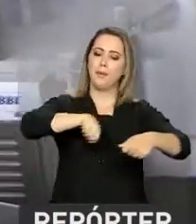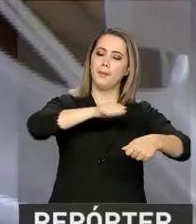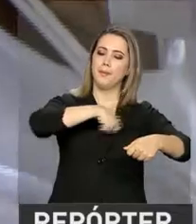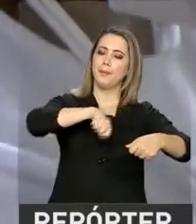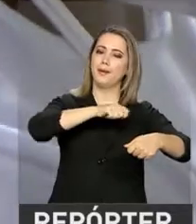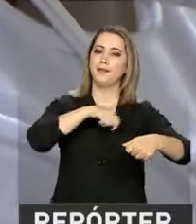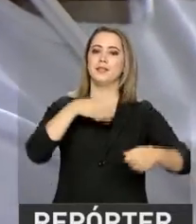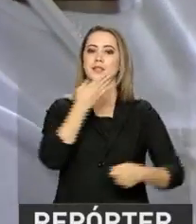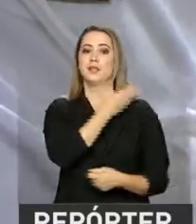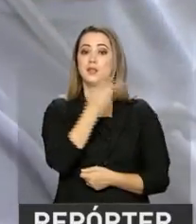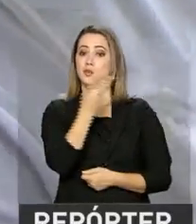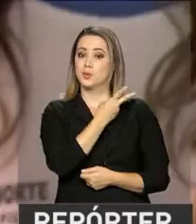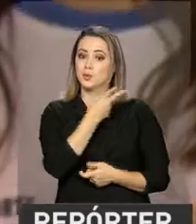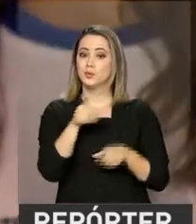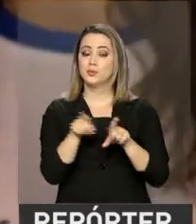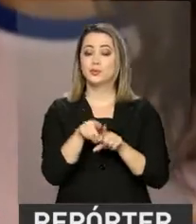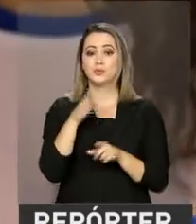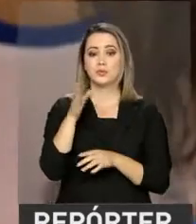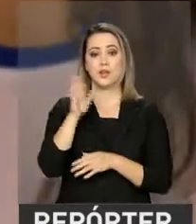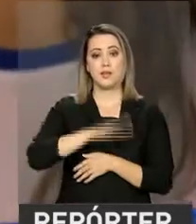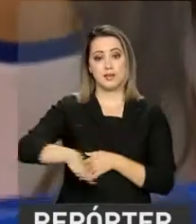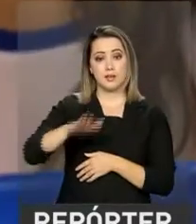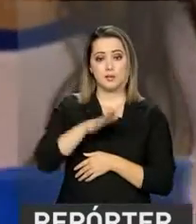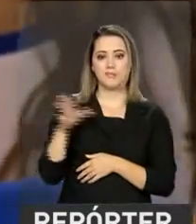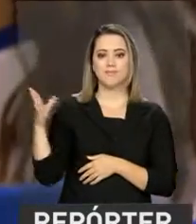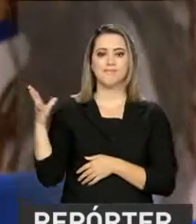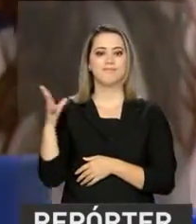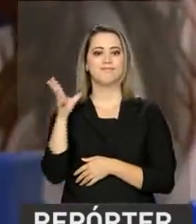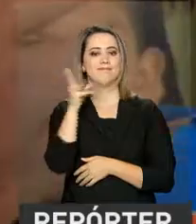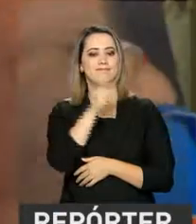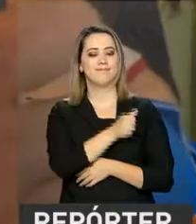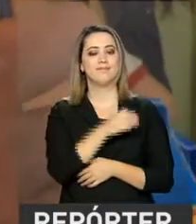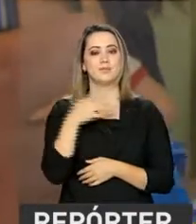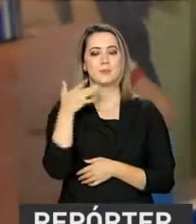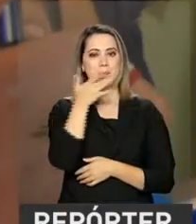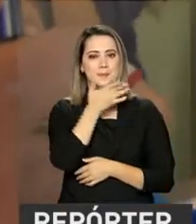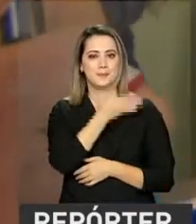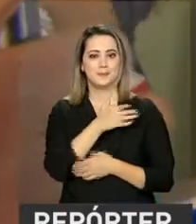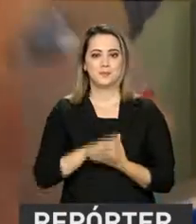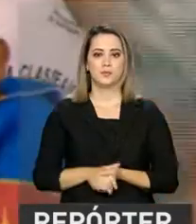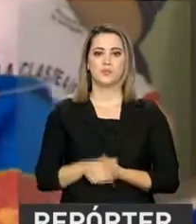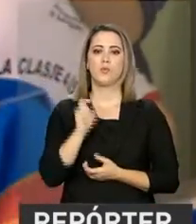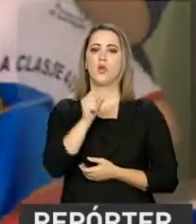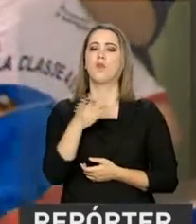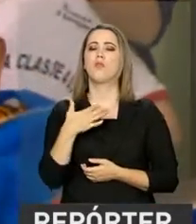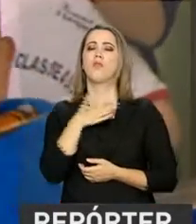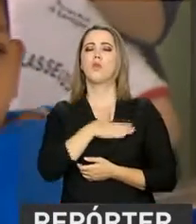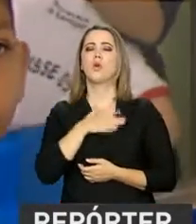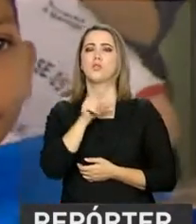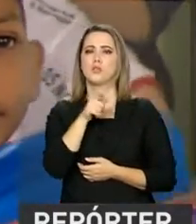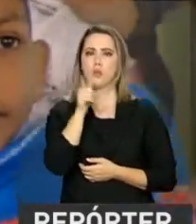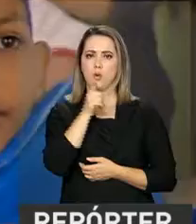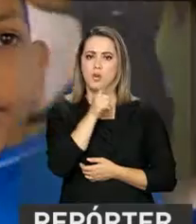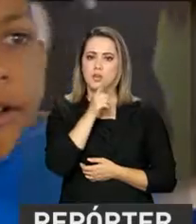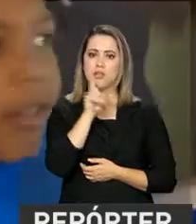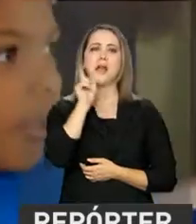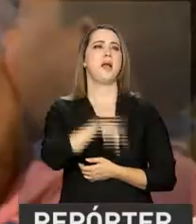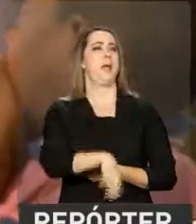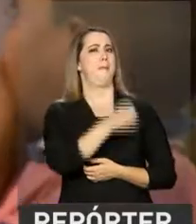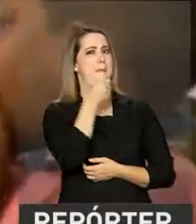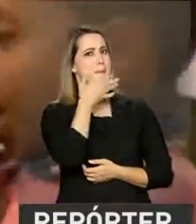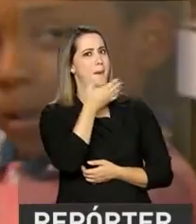maria e verônica a criançada a provocar tatu qual é o que está achando do 2008 bom